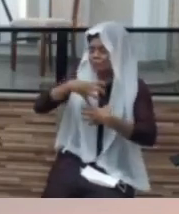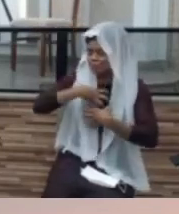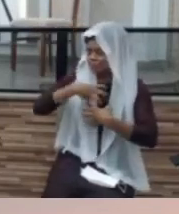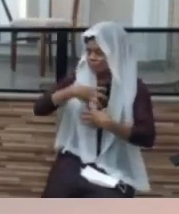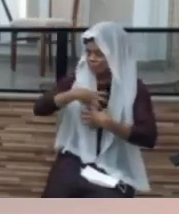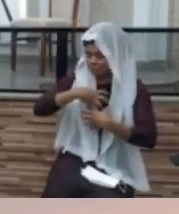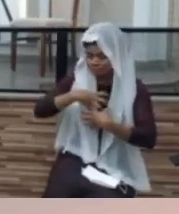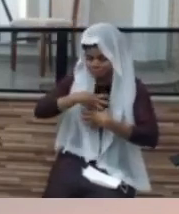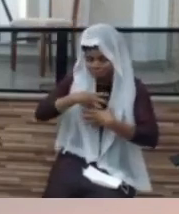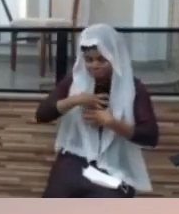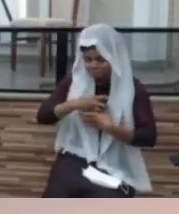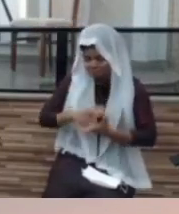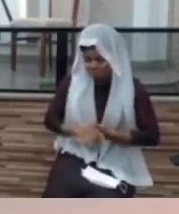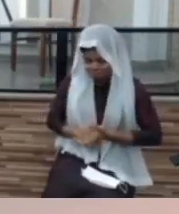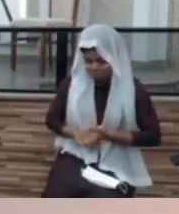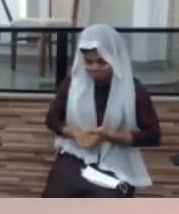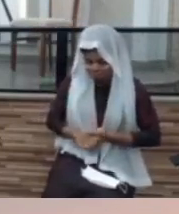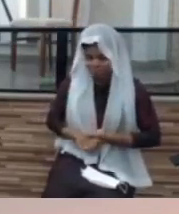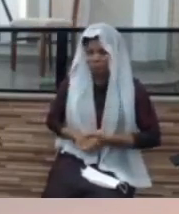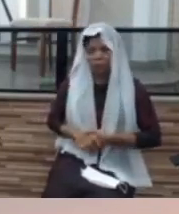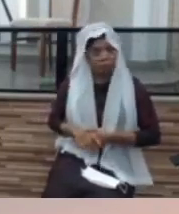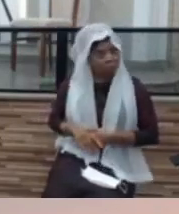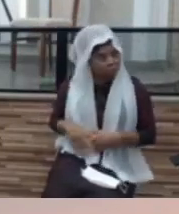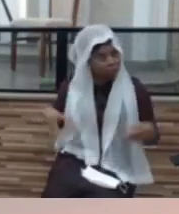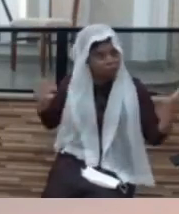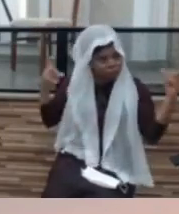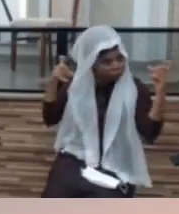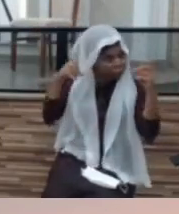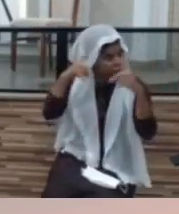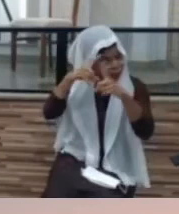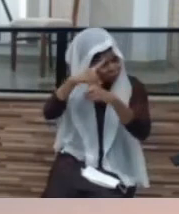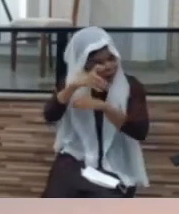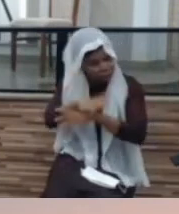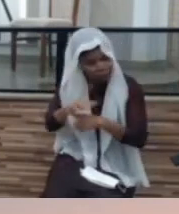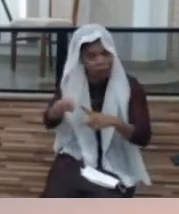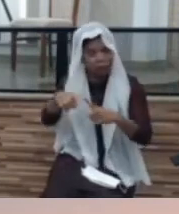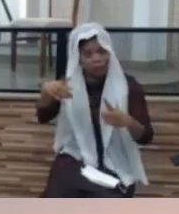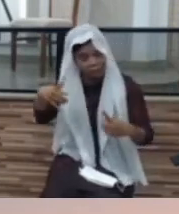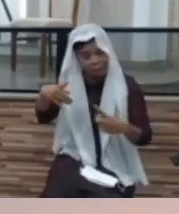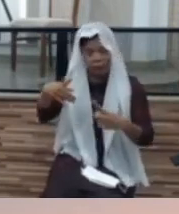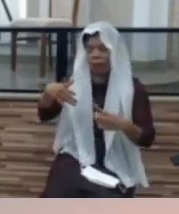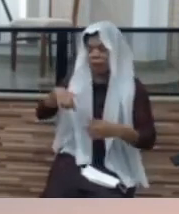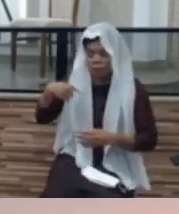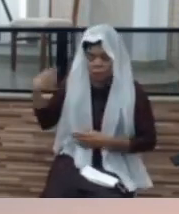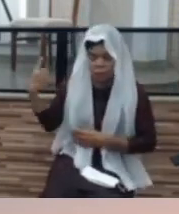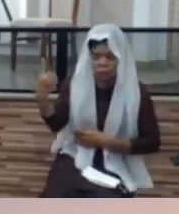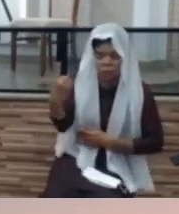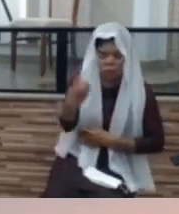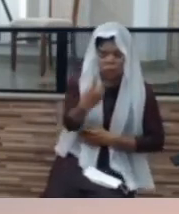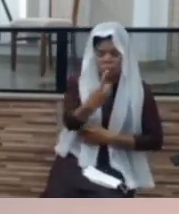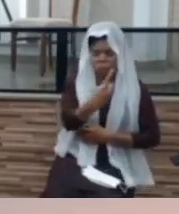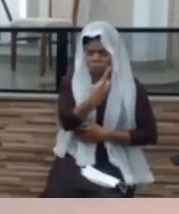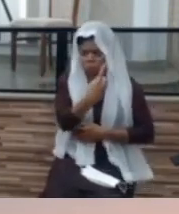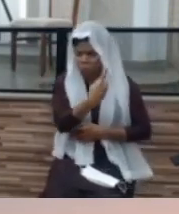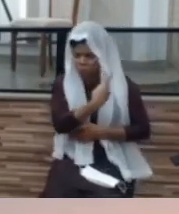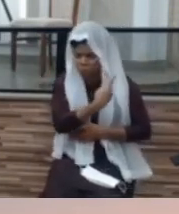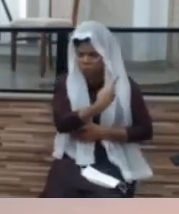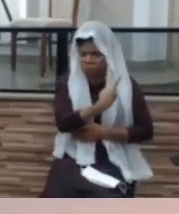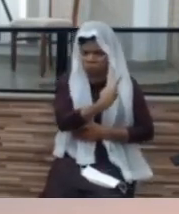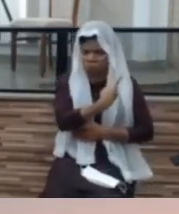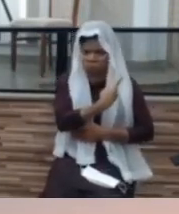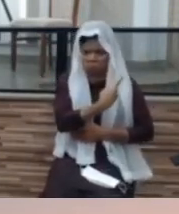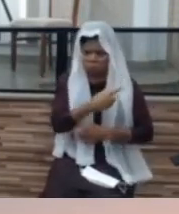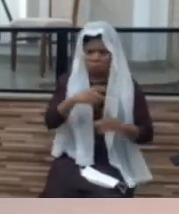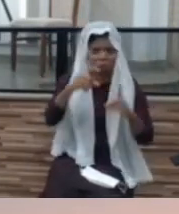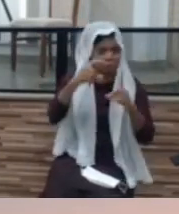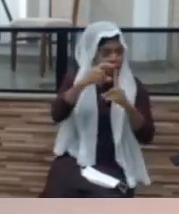Senhor. Isso, irmãos. Mas nós temos que estar plantado aqui dentro, irmãos. Plantado aqui dentro. Firme. Se você tem algum